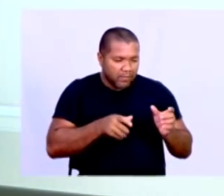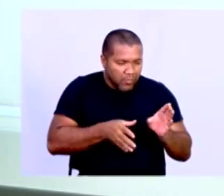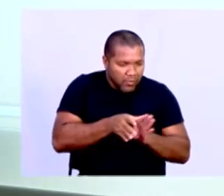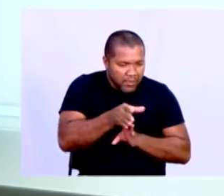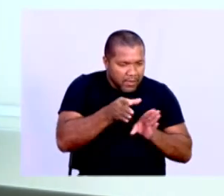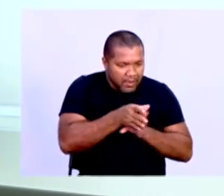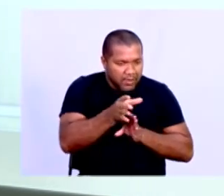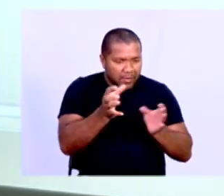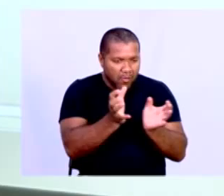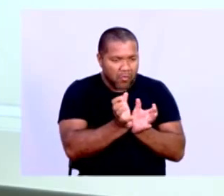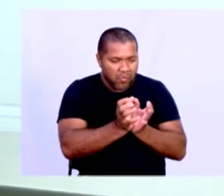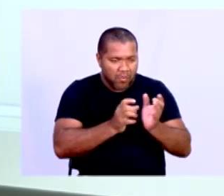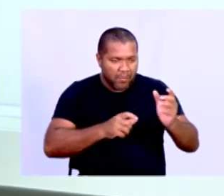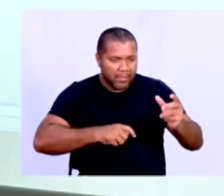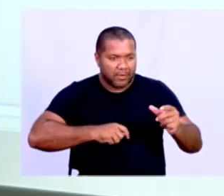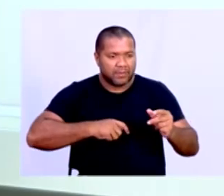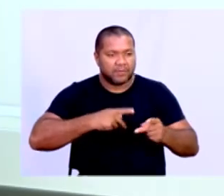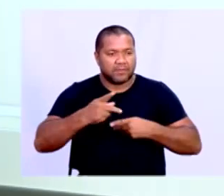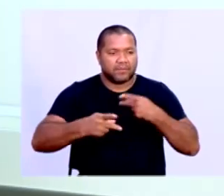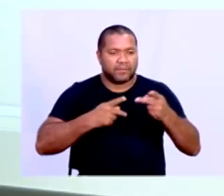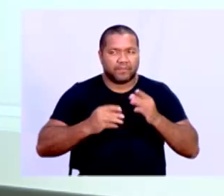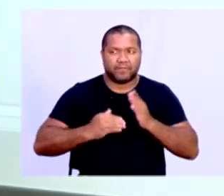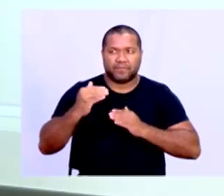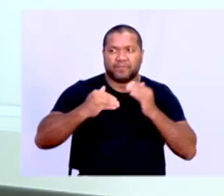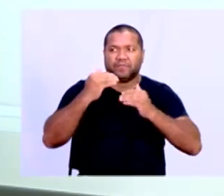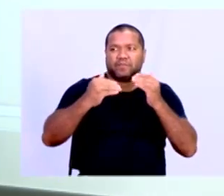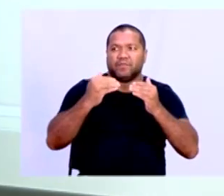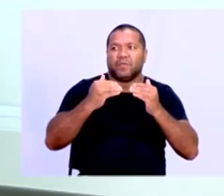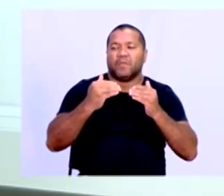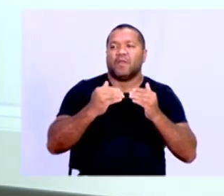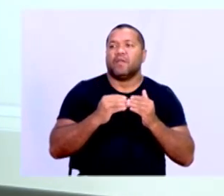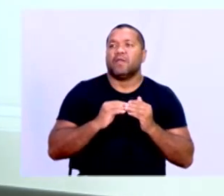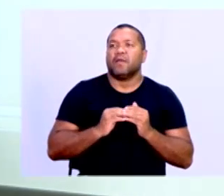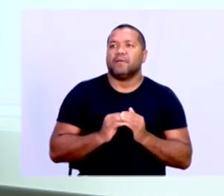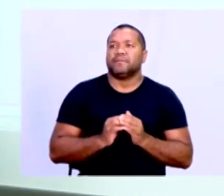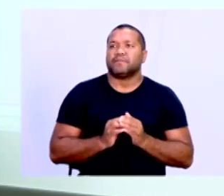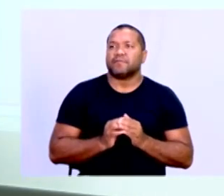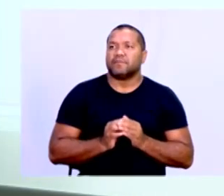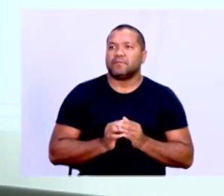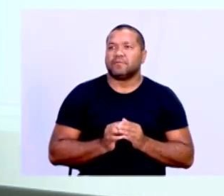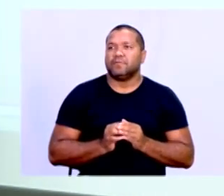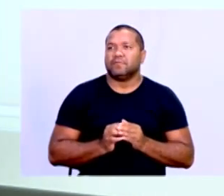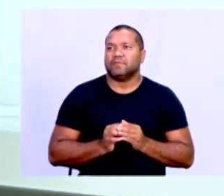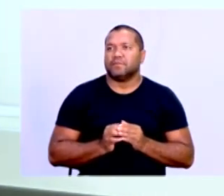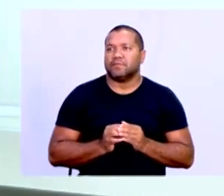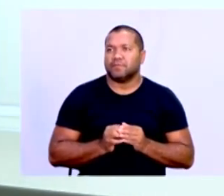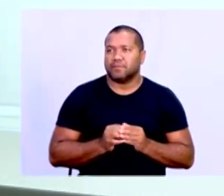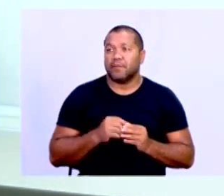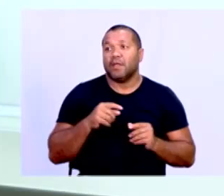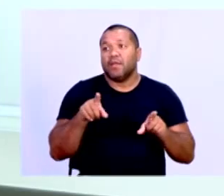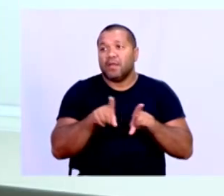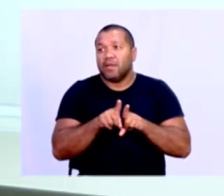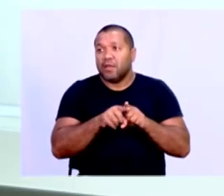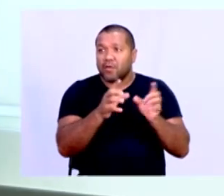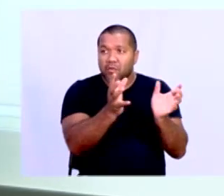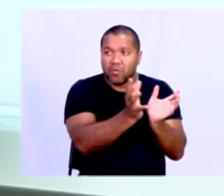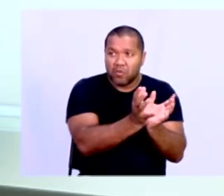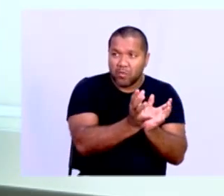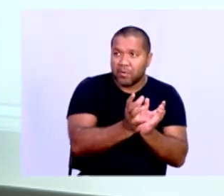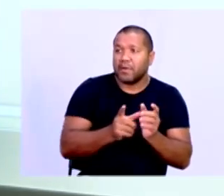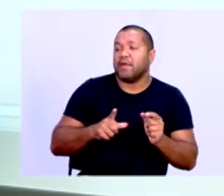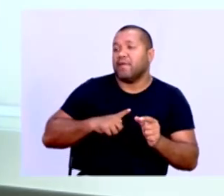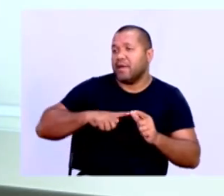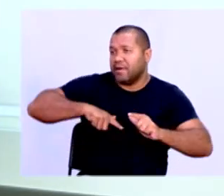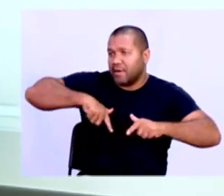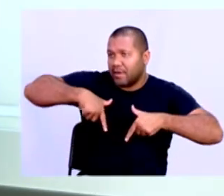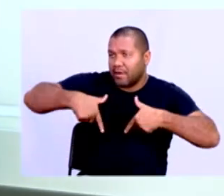o projeto, e o Dev Team, que é a equipe de desenvolvimento, né, que é a equipe que vai resolver